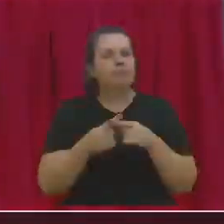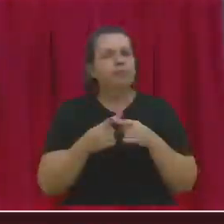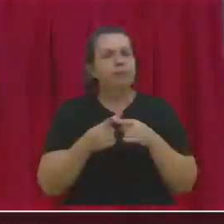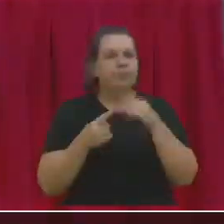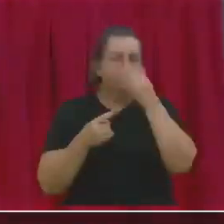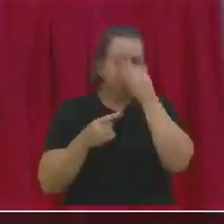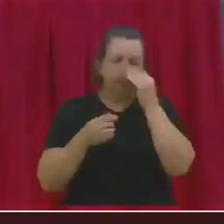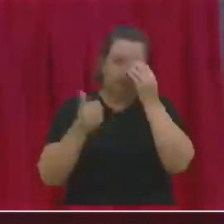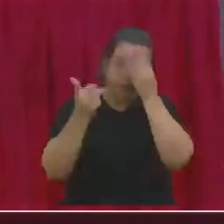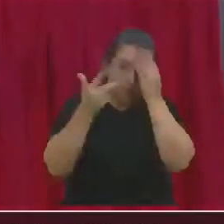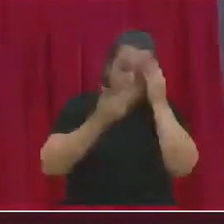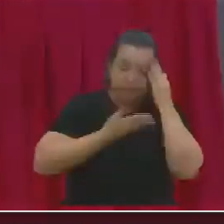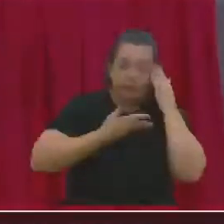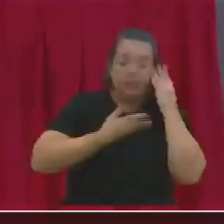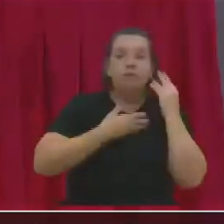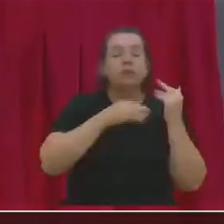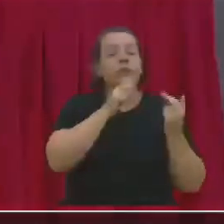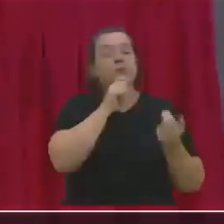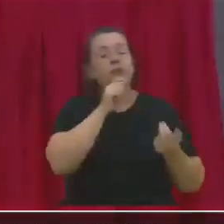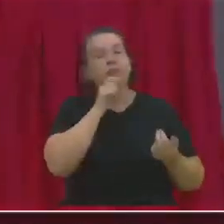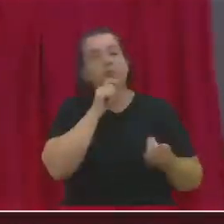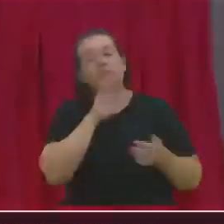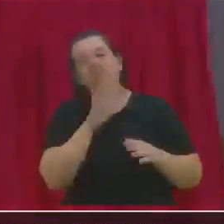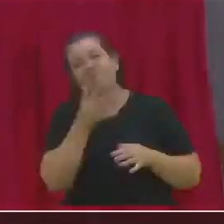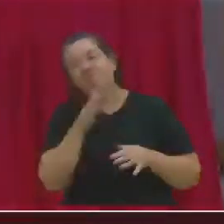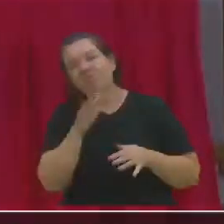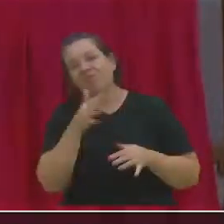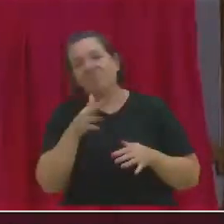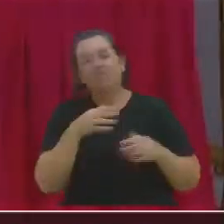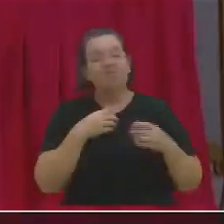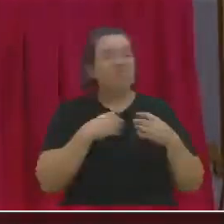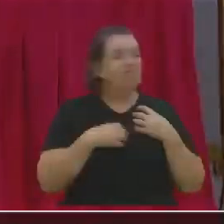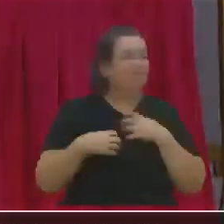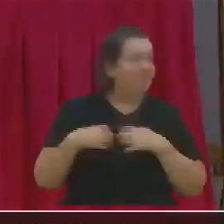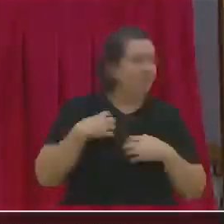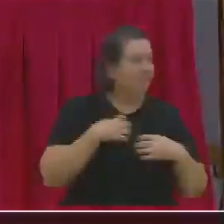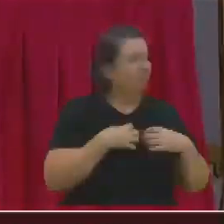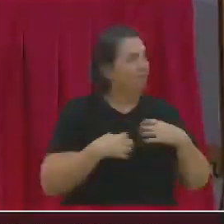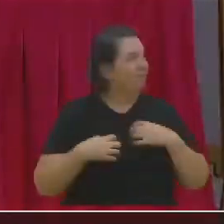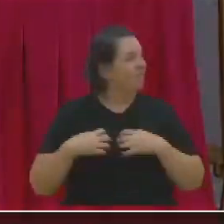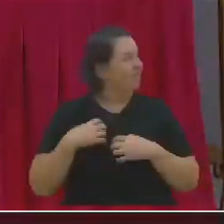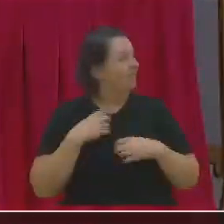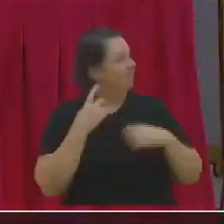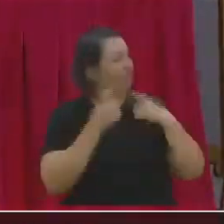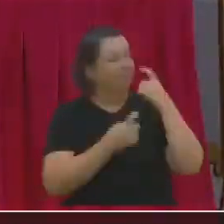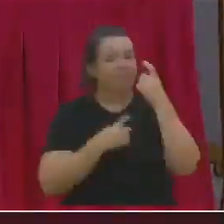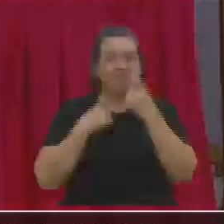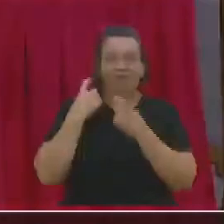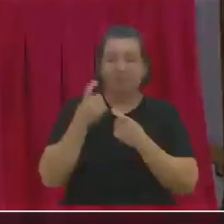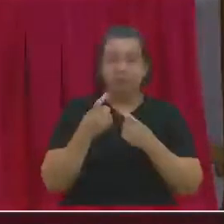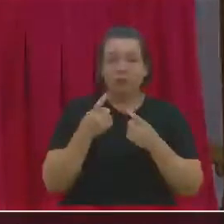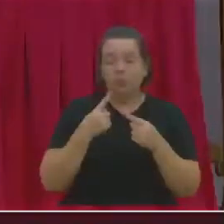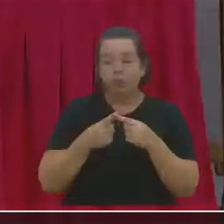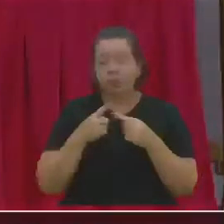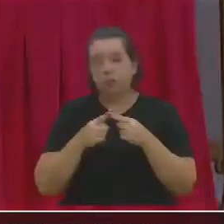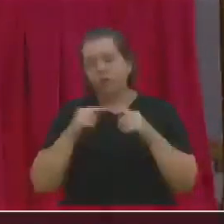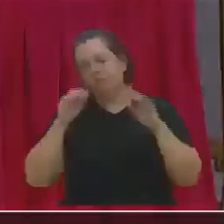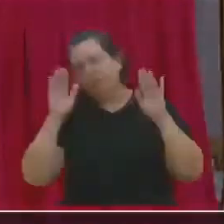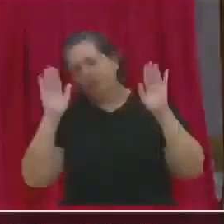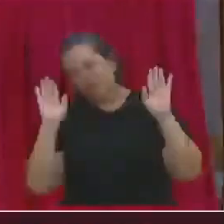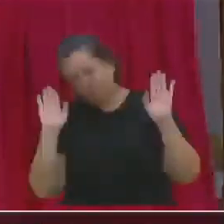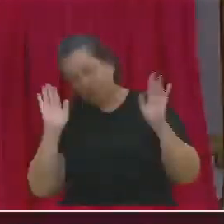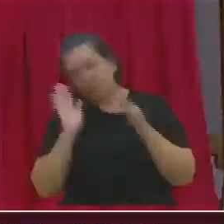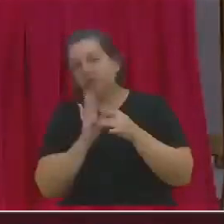Os discípulos ainda estavam meio que afetados pela morte do